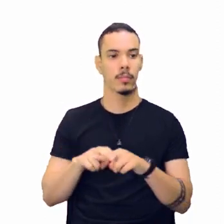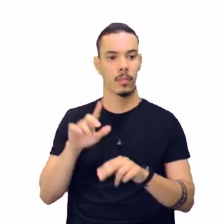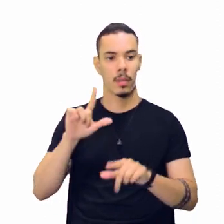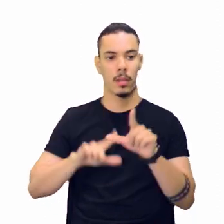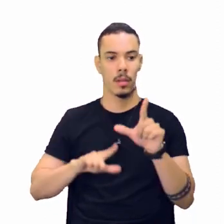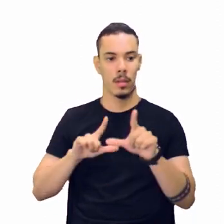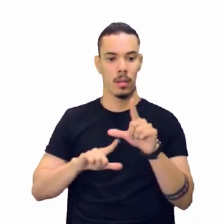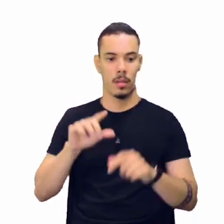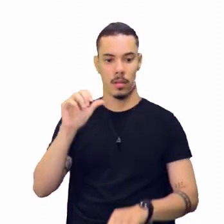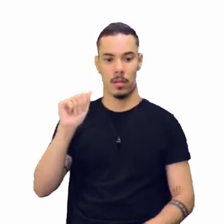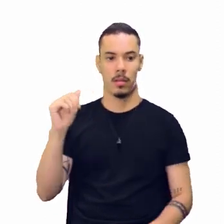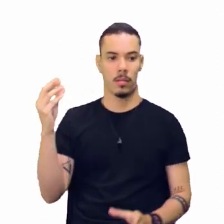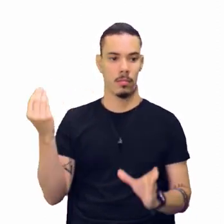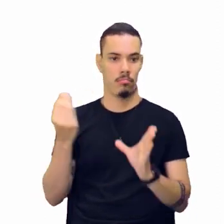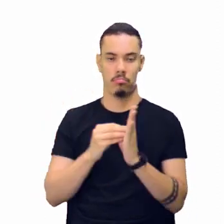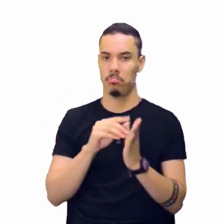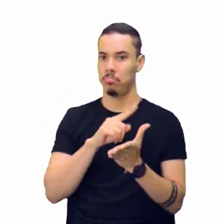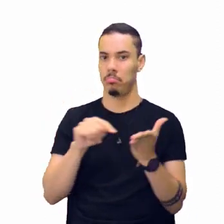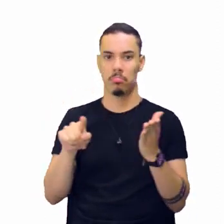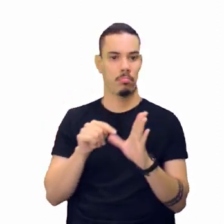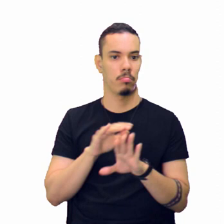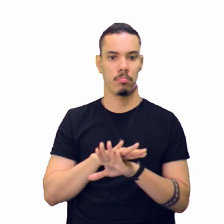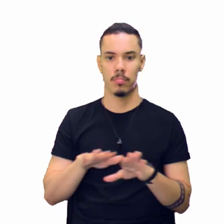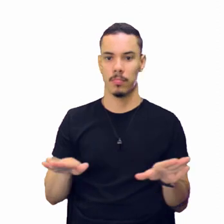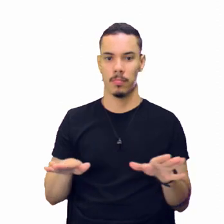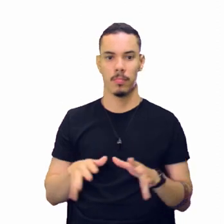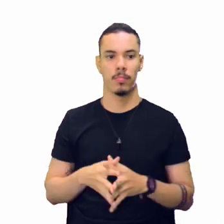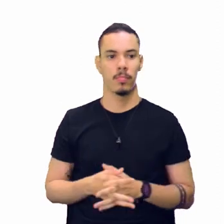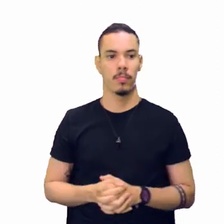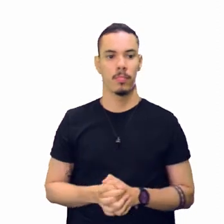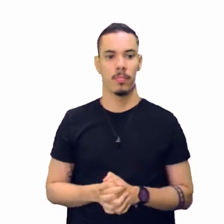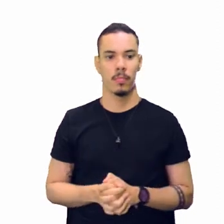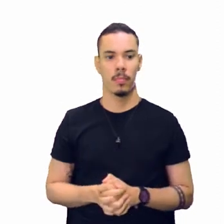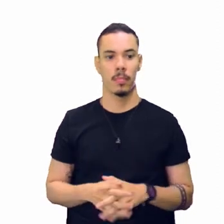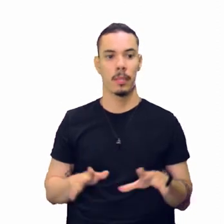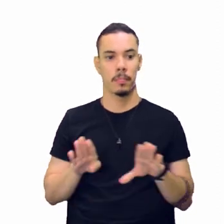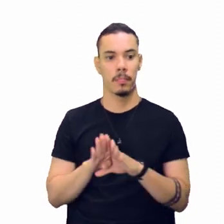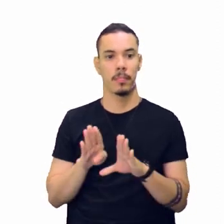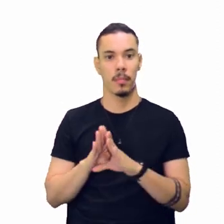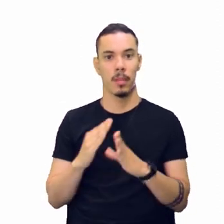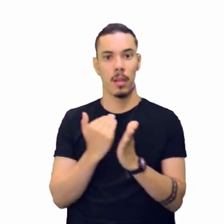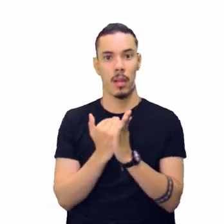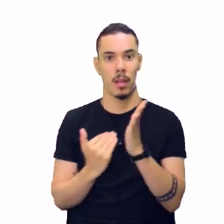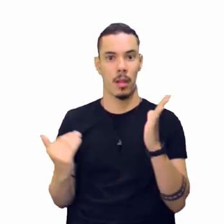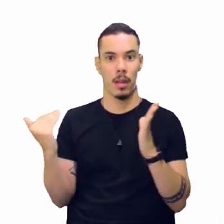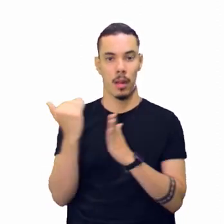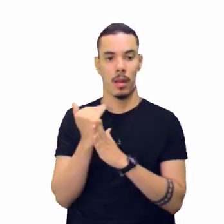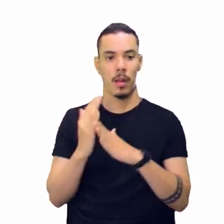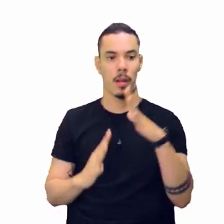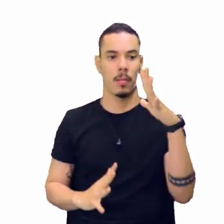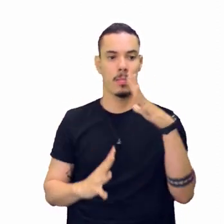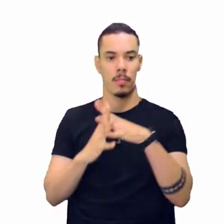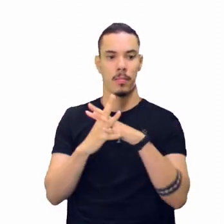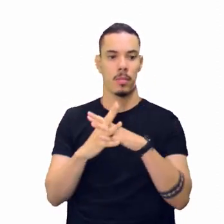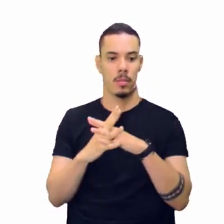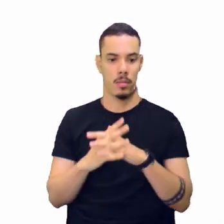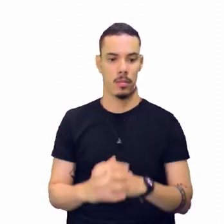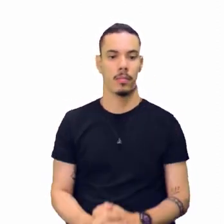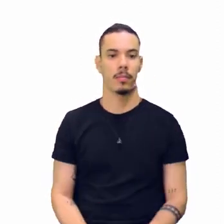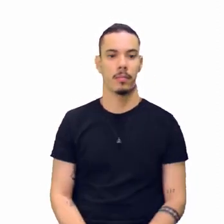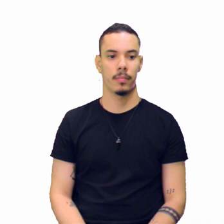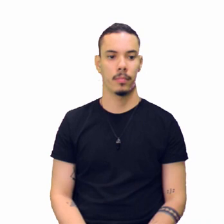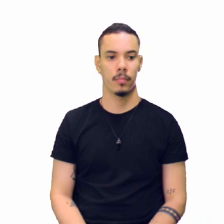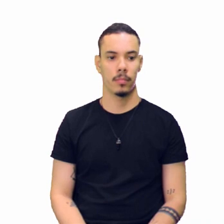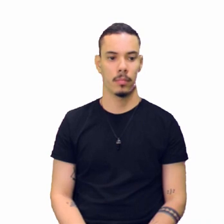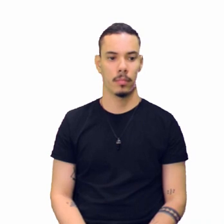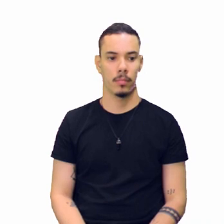A está eliminada. Na palavra ápice, nós temos a primeira, A, né?